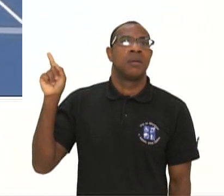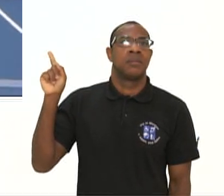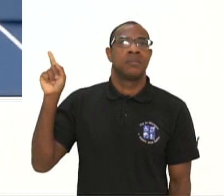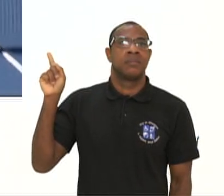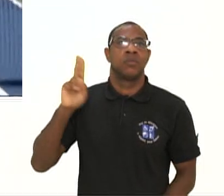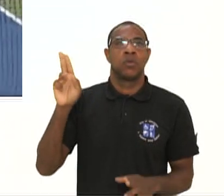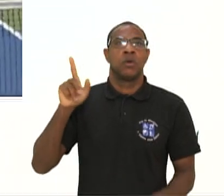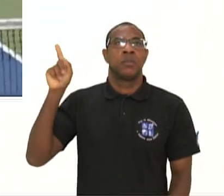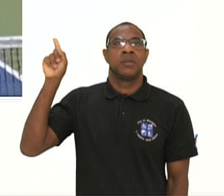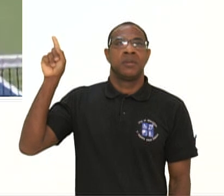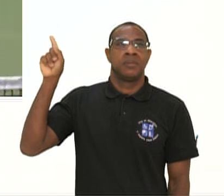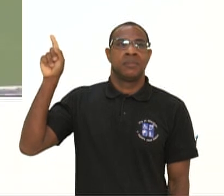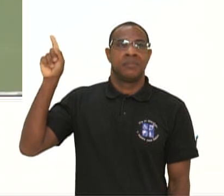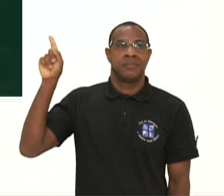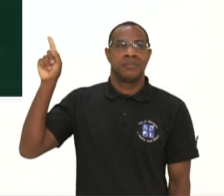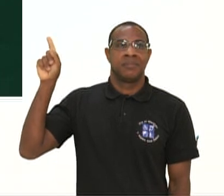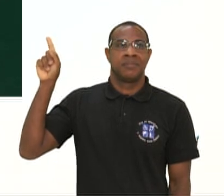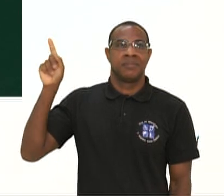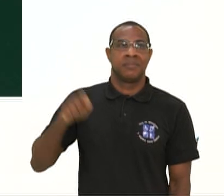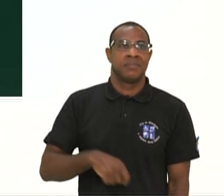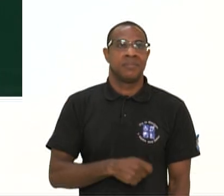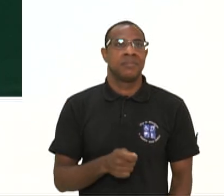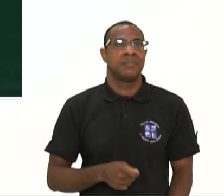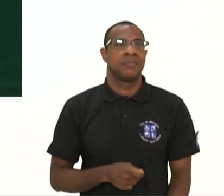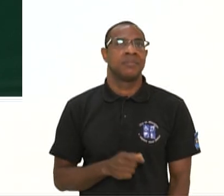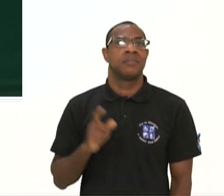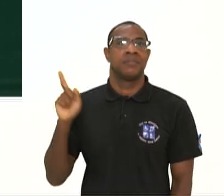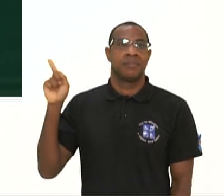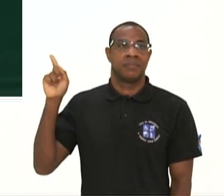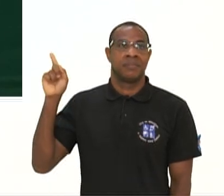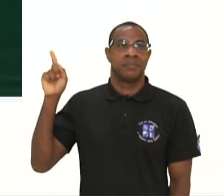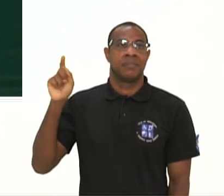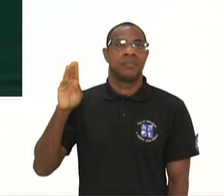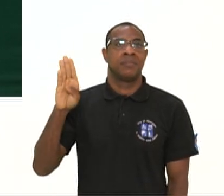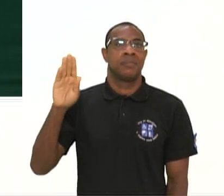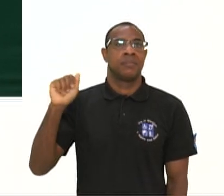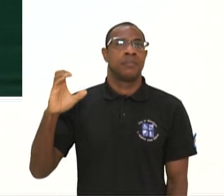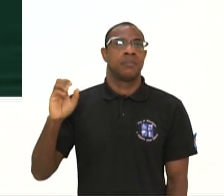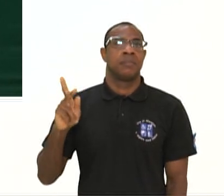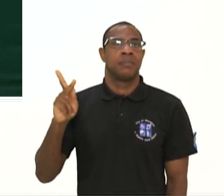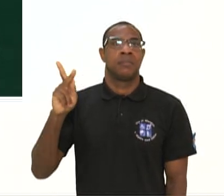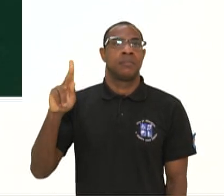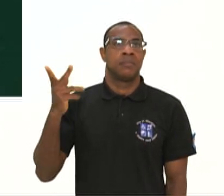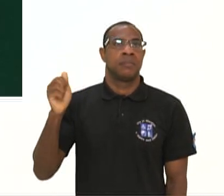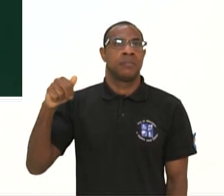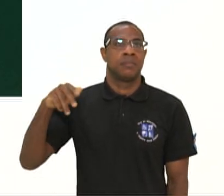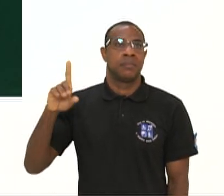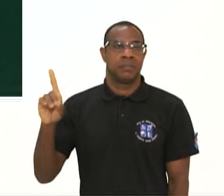o backhand,